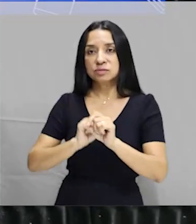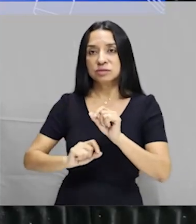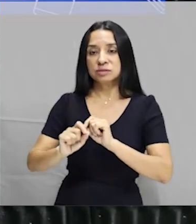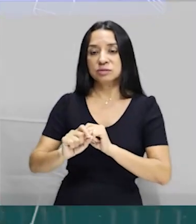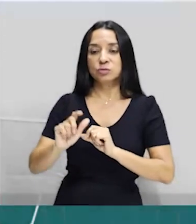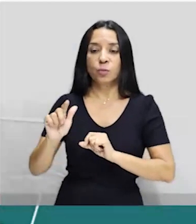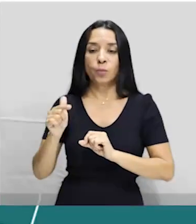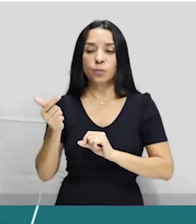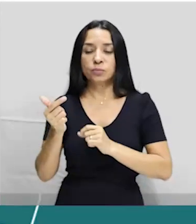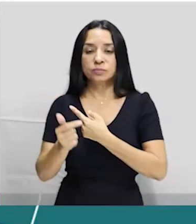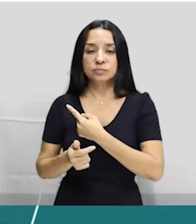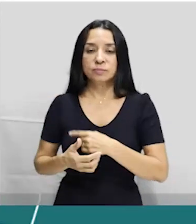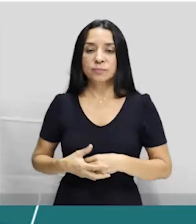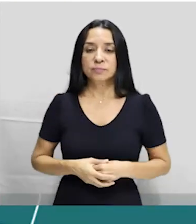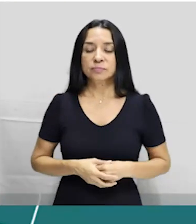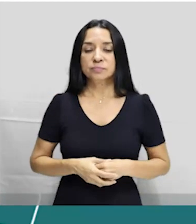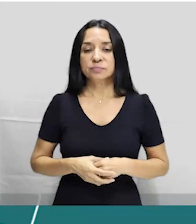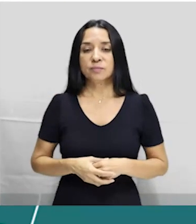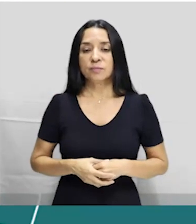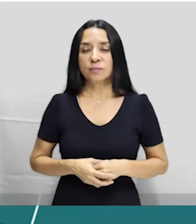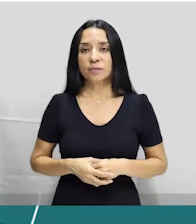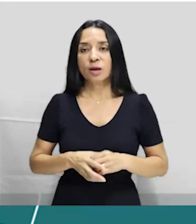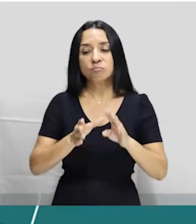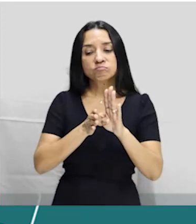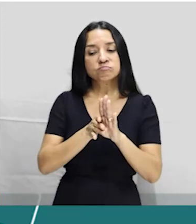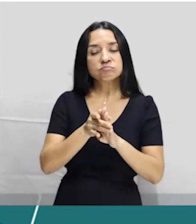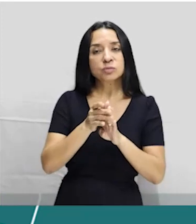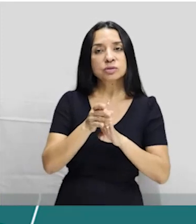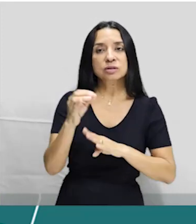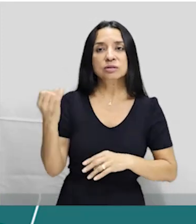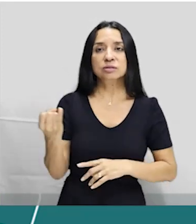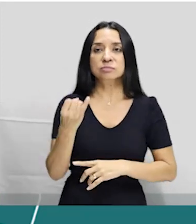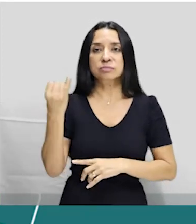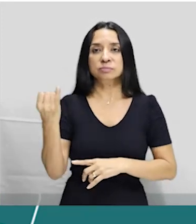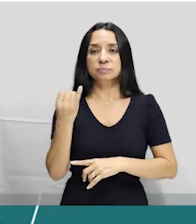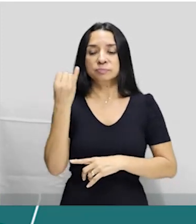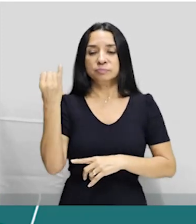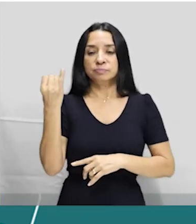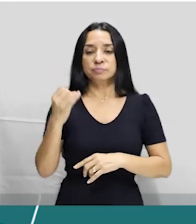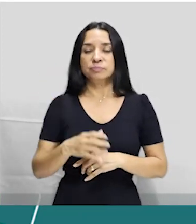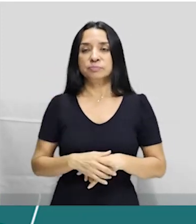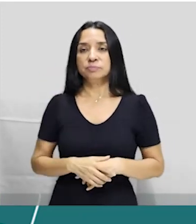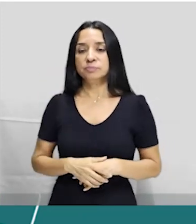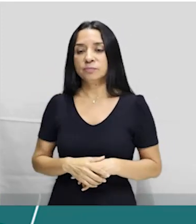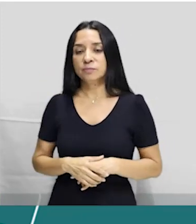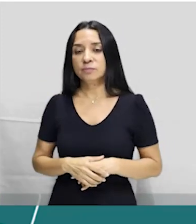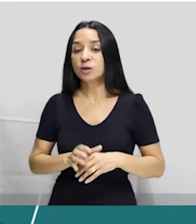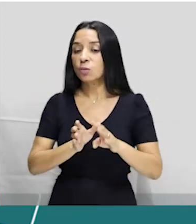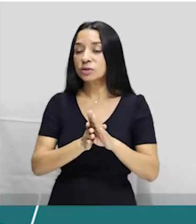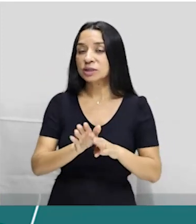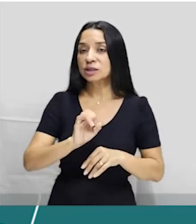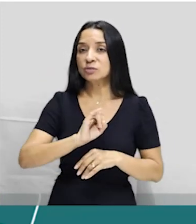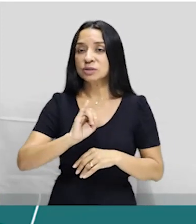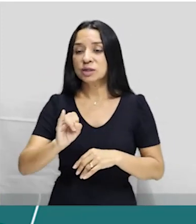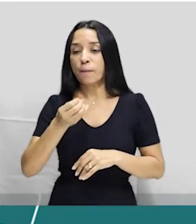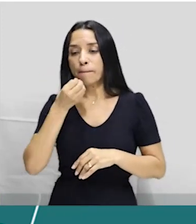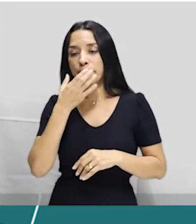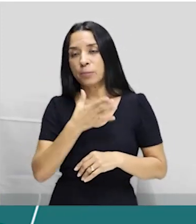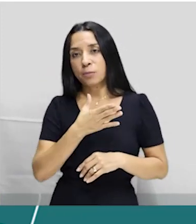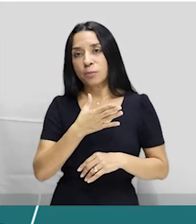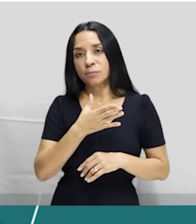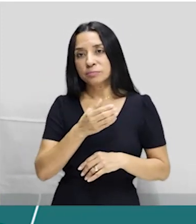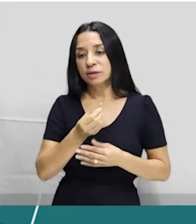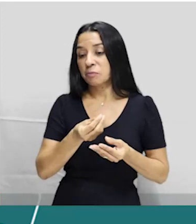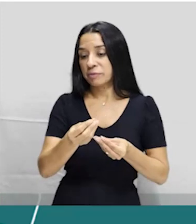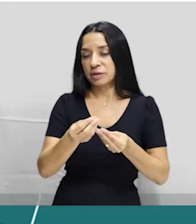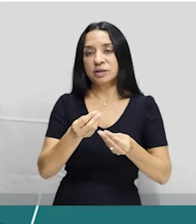para o próximo slide. Um conselho valioso, né? Um conselho, dizem aqui que conselho, se fosse bom, não era dado, era vendido. Mas esse